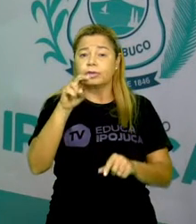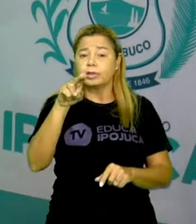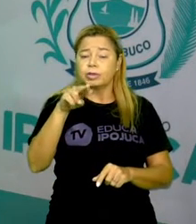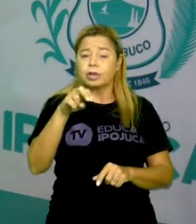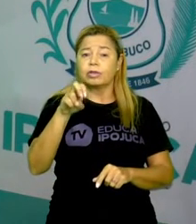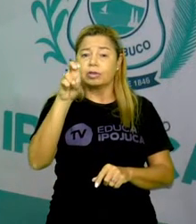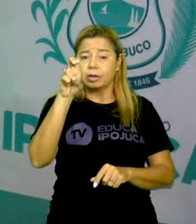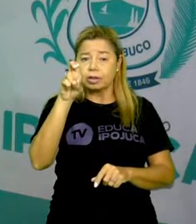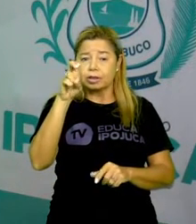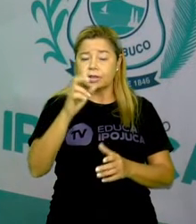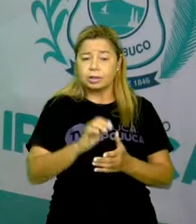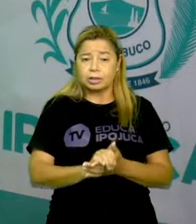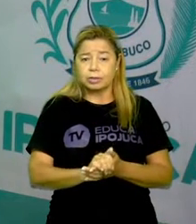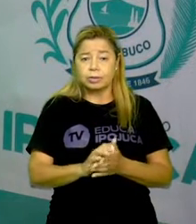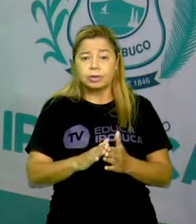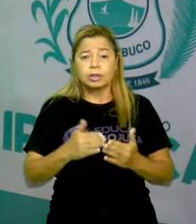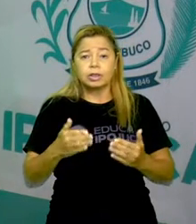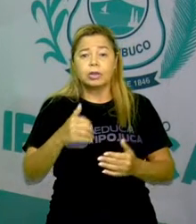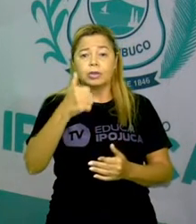de